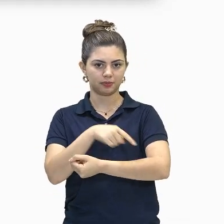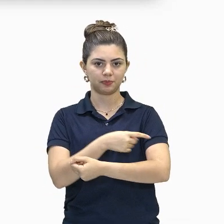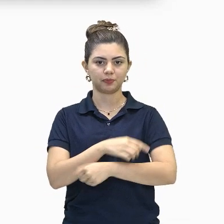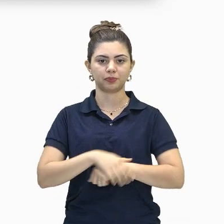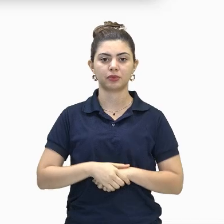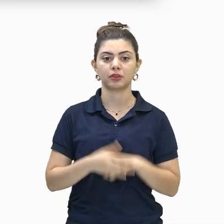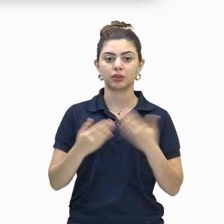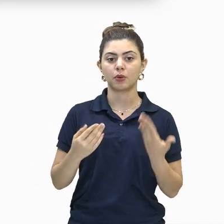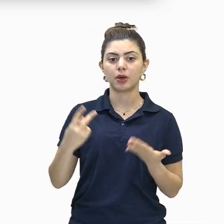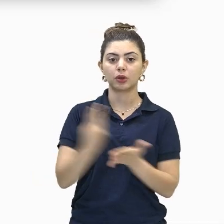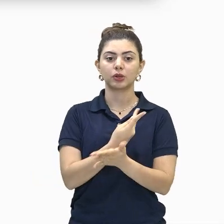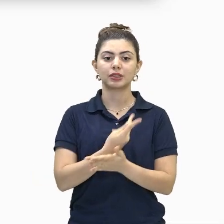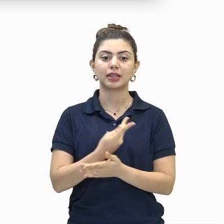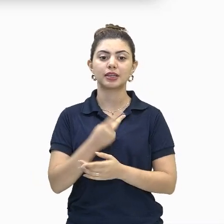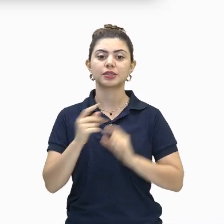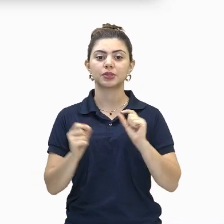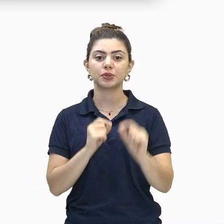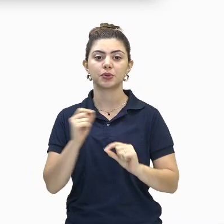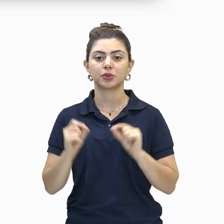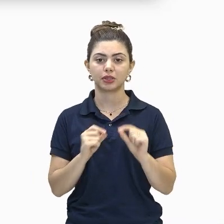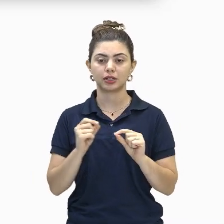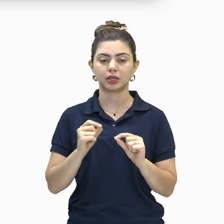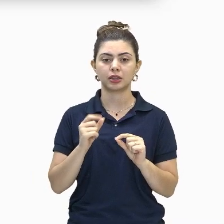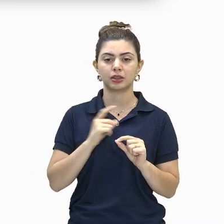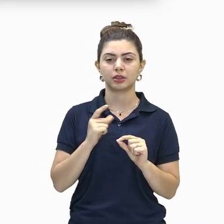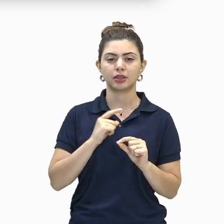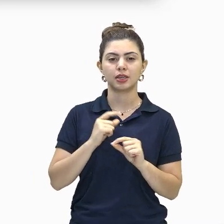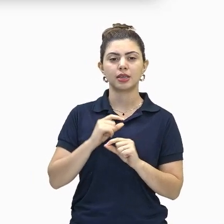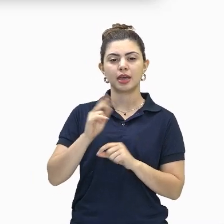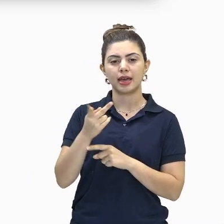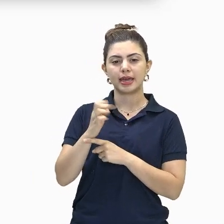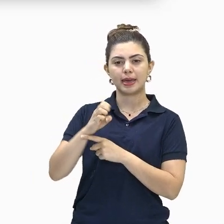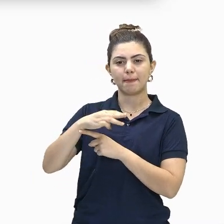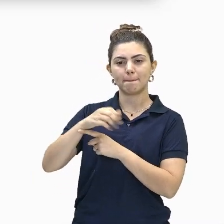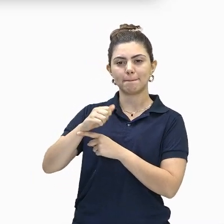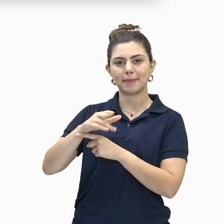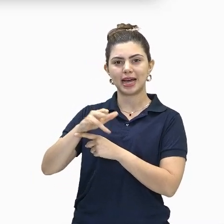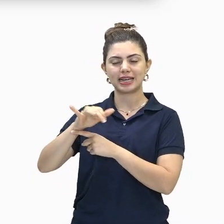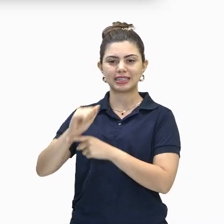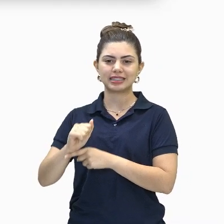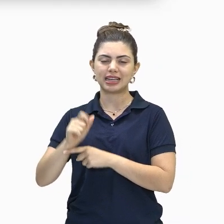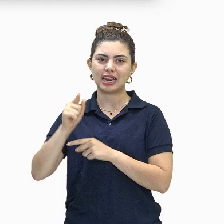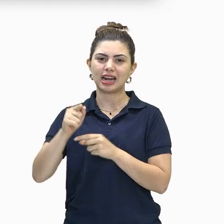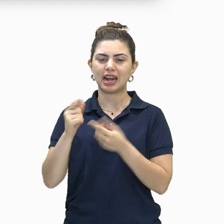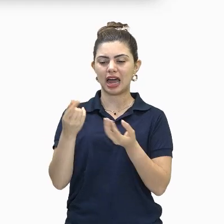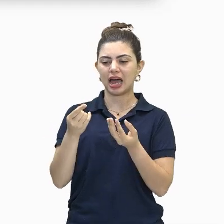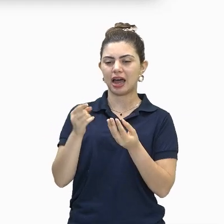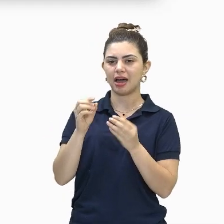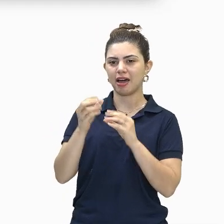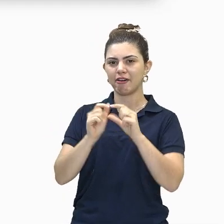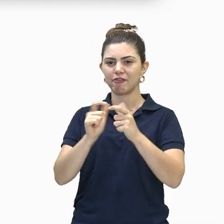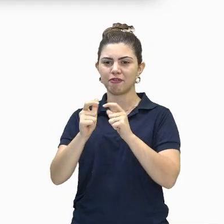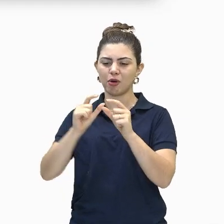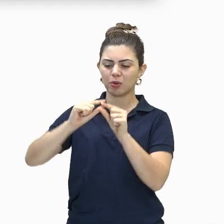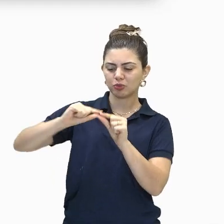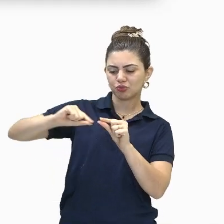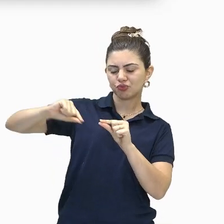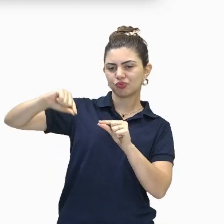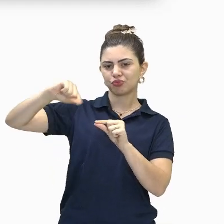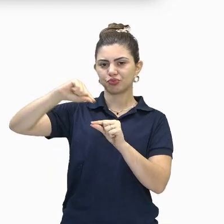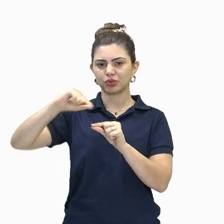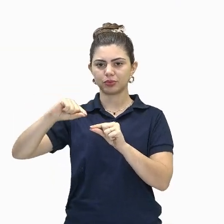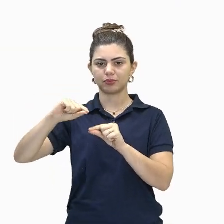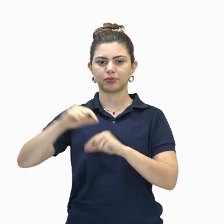hemácias, elas tenham um formato de foice ou meia-lua e tenham dificuldade no transporte do oxigênio. Vamos fazer a leitura de um heredograma